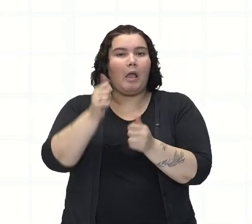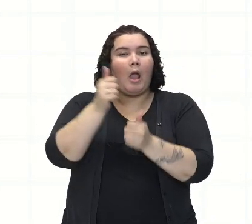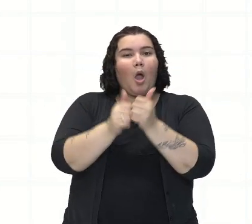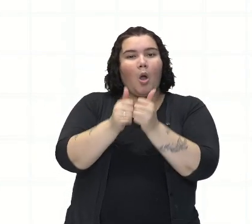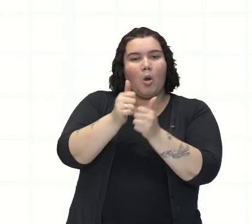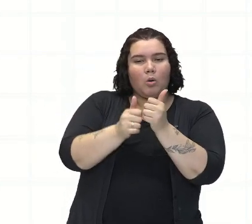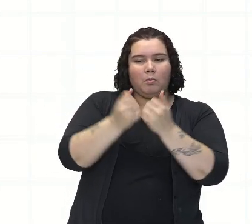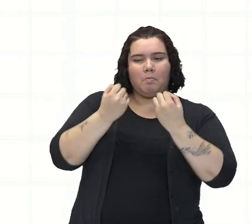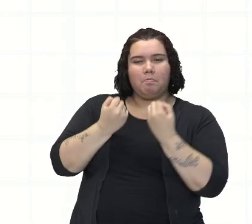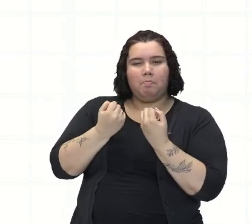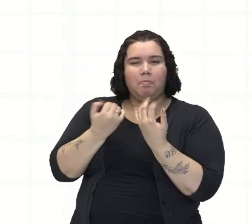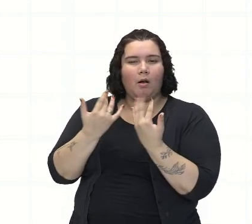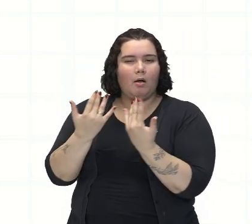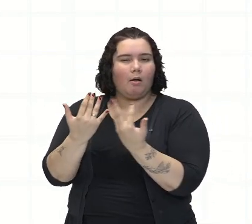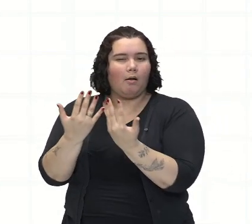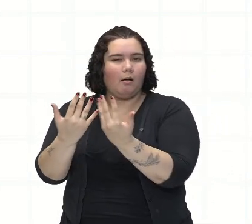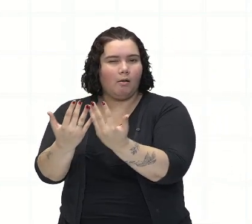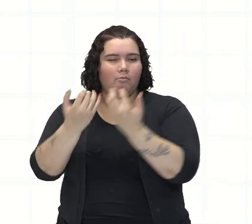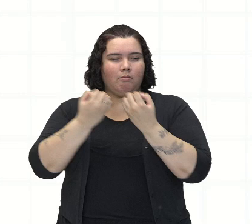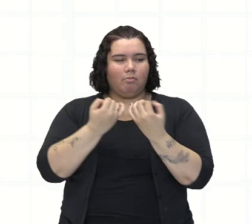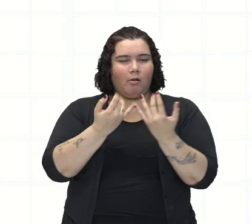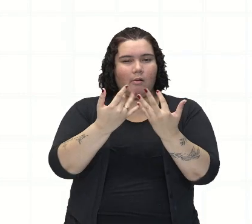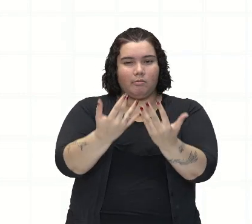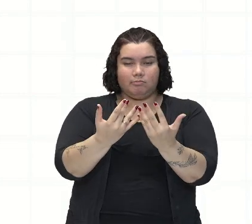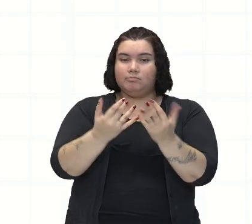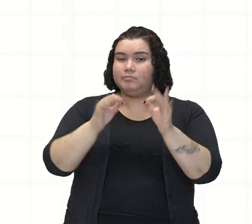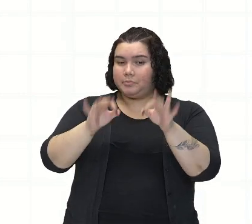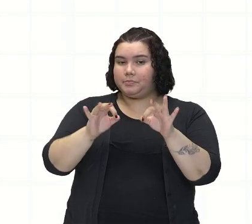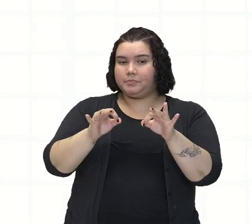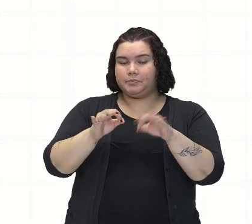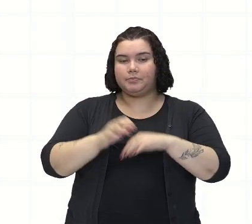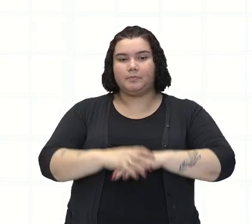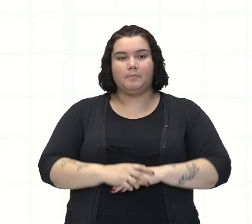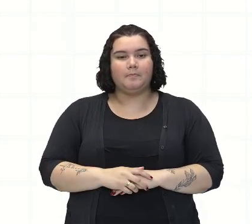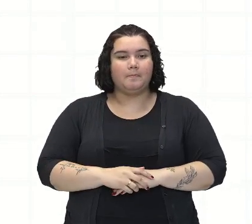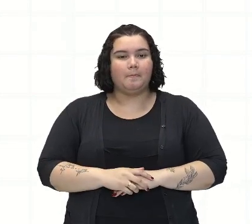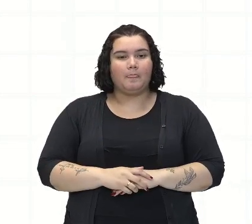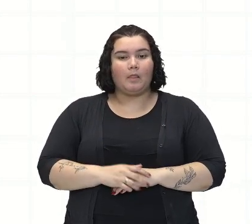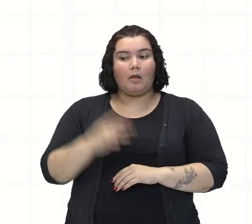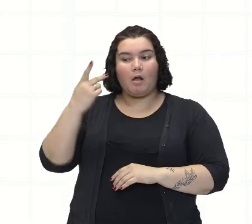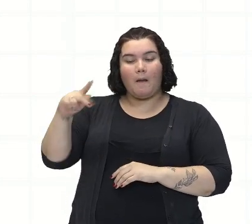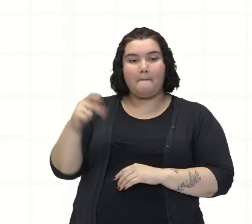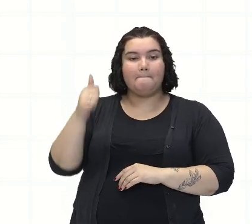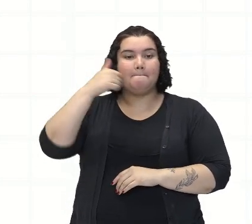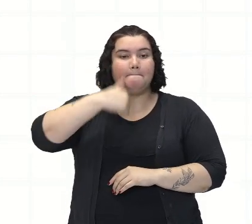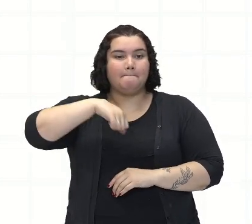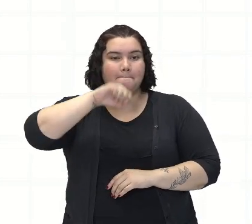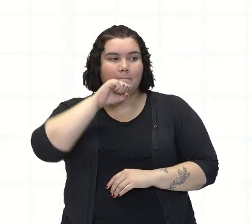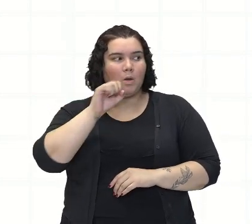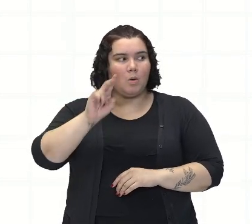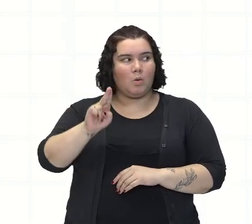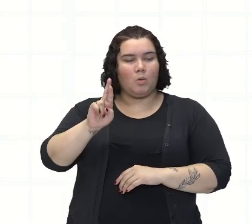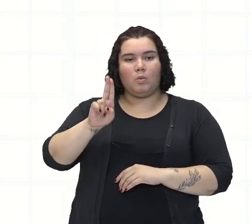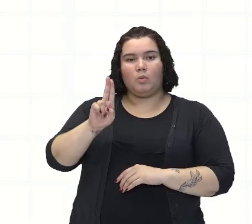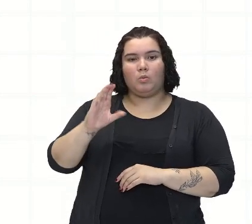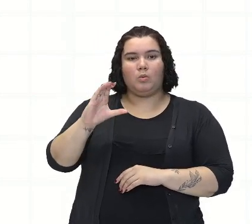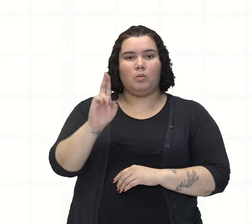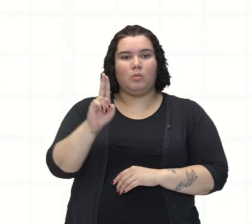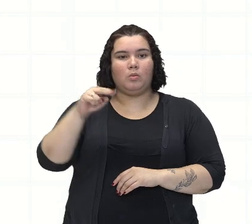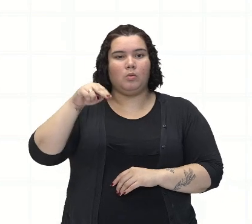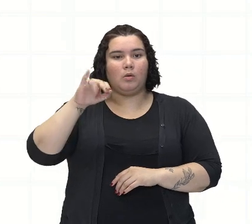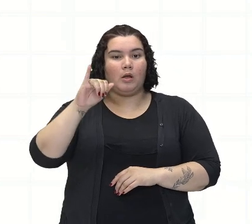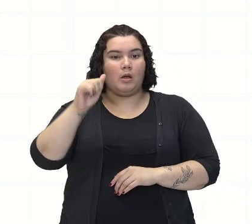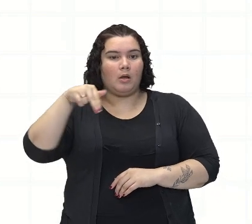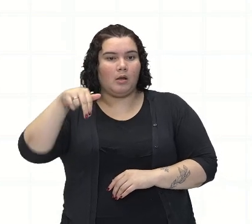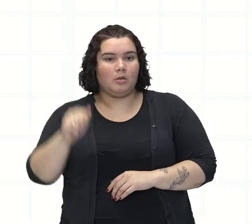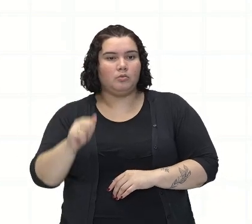lá de um sítio pequeno com vacas e arroz. Na sequência, a mãe, urucuiana, referência ali da onde a mãe veio,